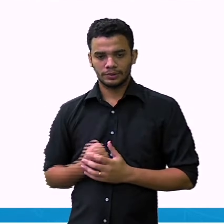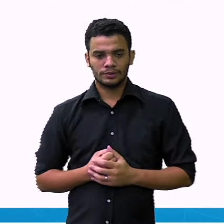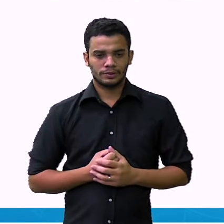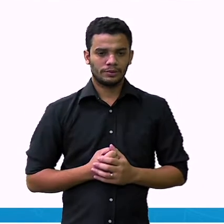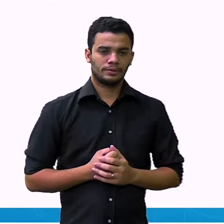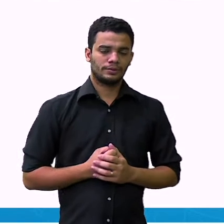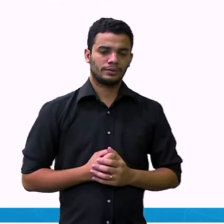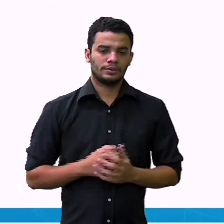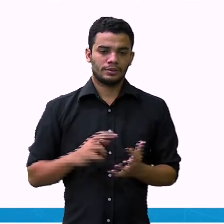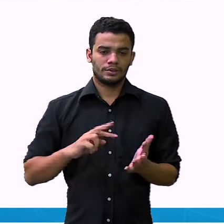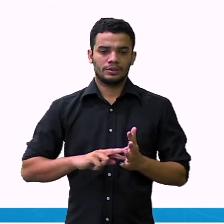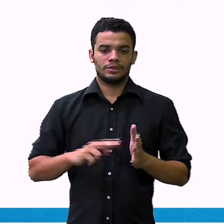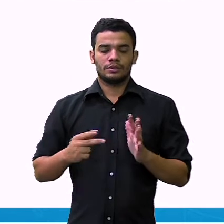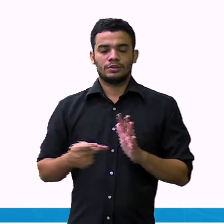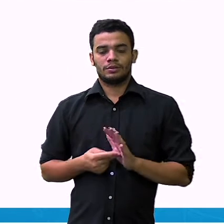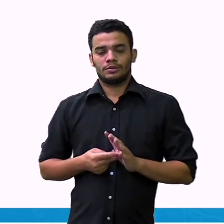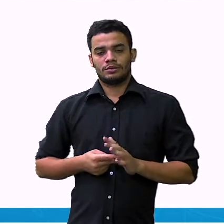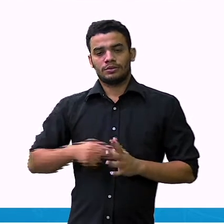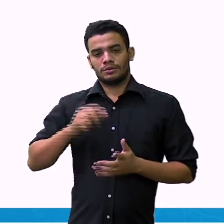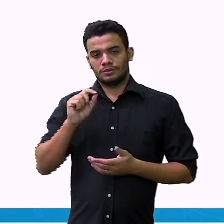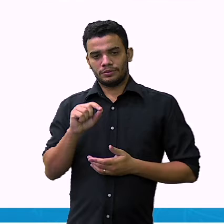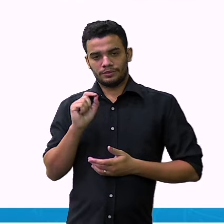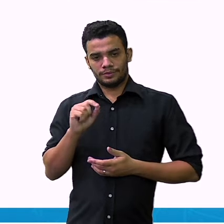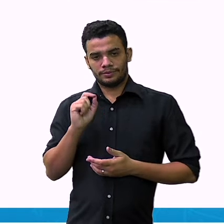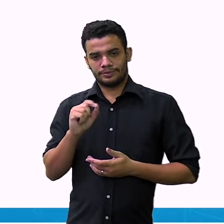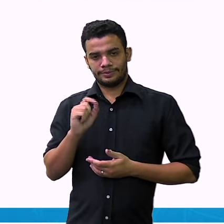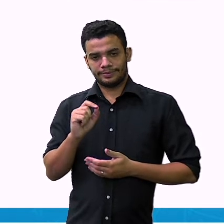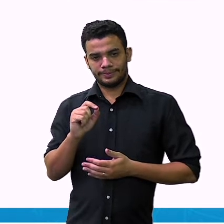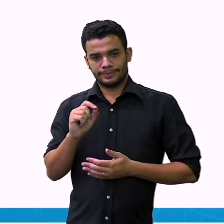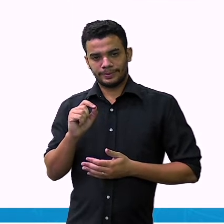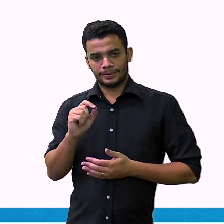nossa maior barrinha, vai até o número